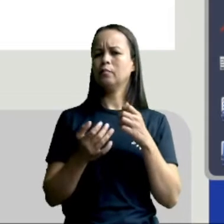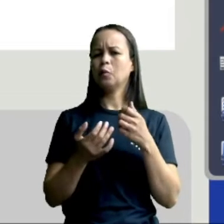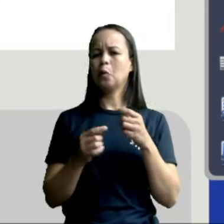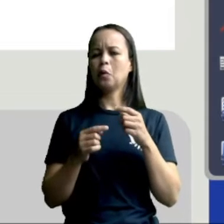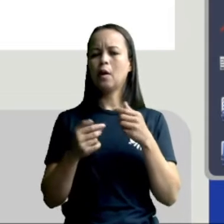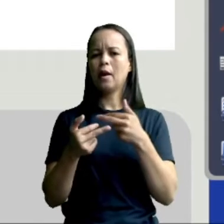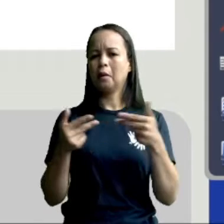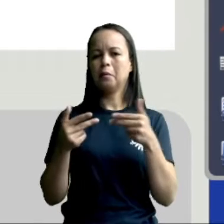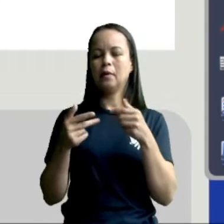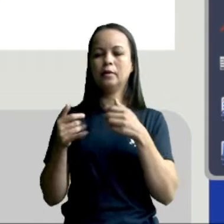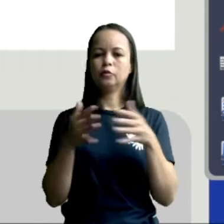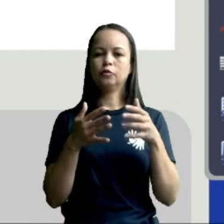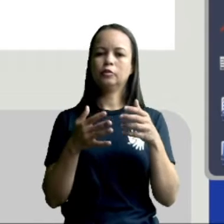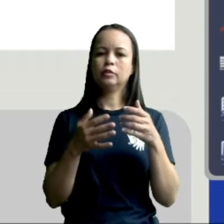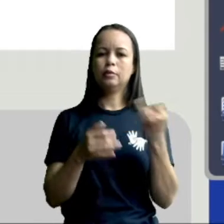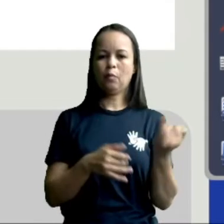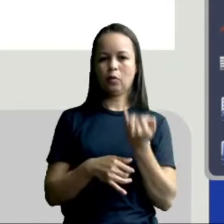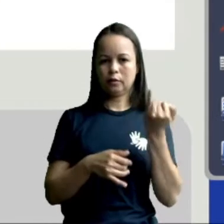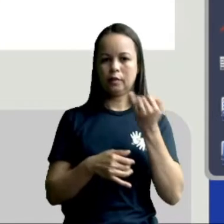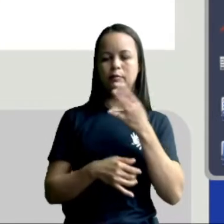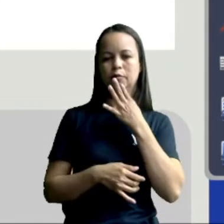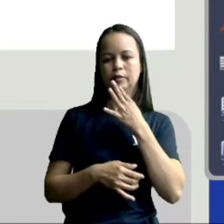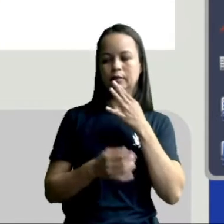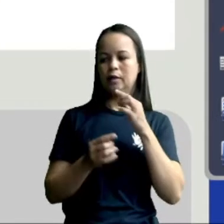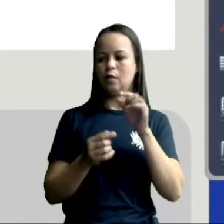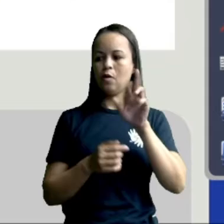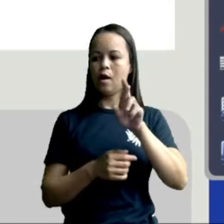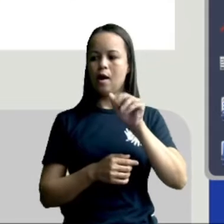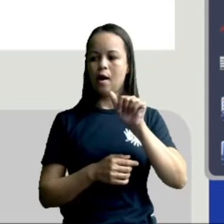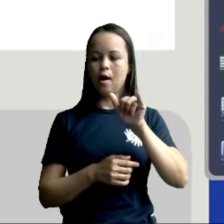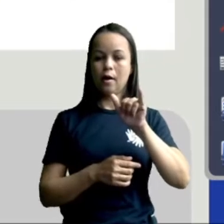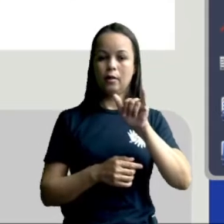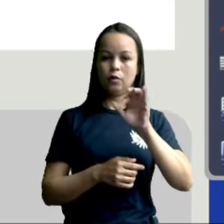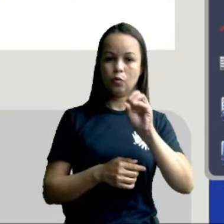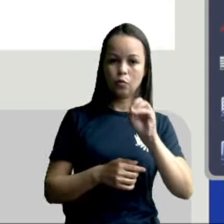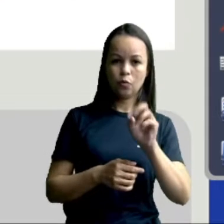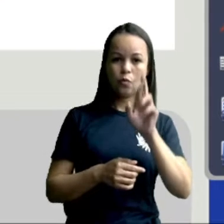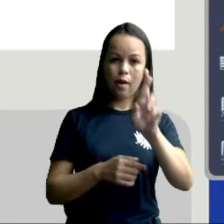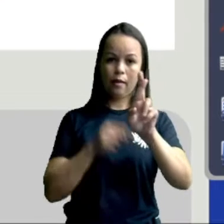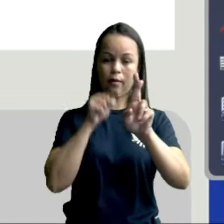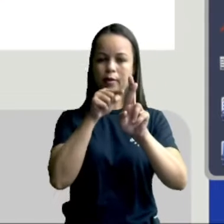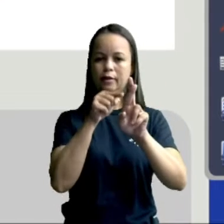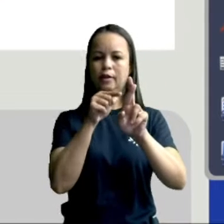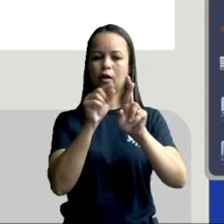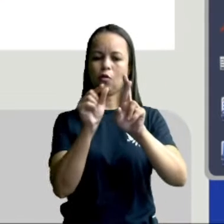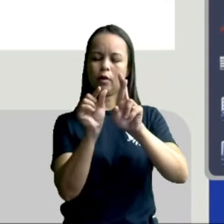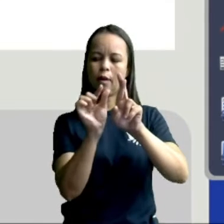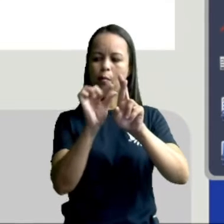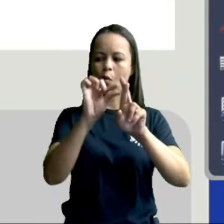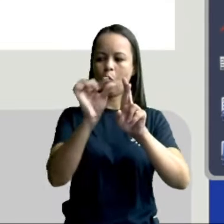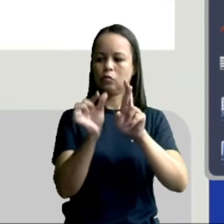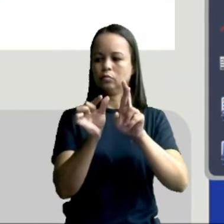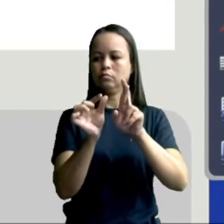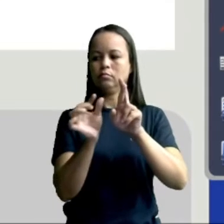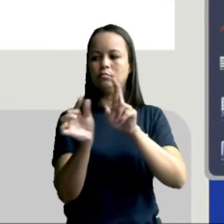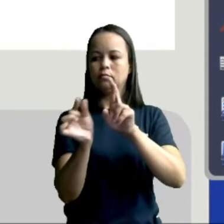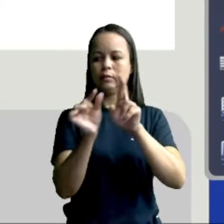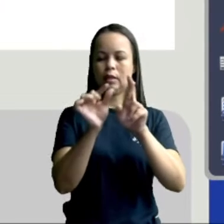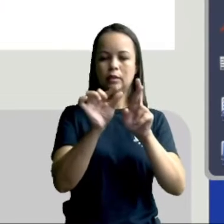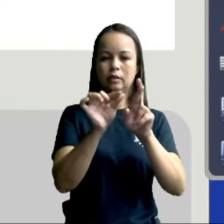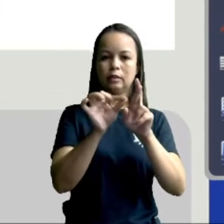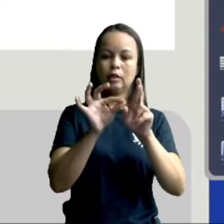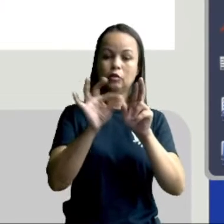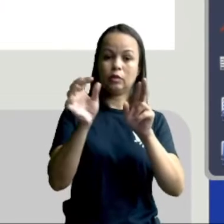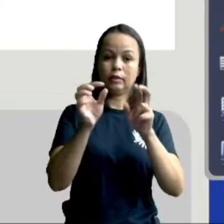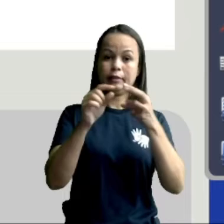elementos essenciais da gente conhecer, ó, o raio, que é a distância do centro a qualquer ponto da extremidade. Então, aqui a gente tem desenhado o